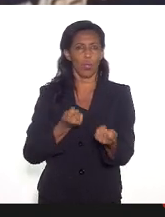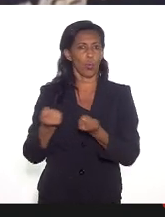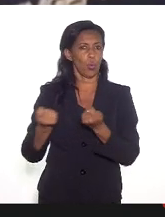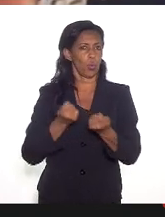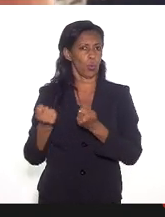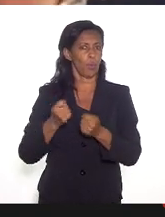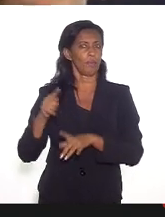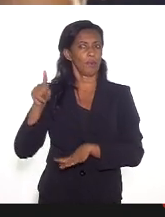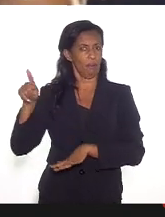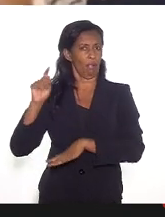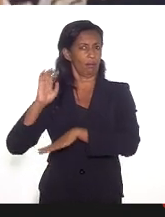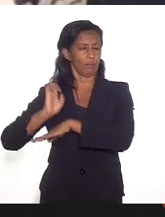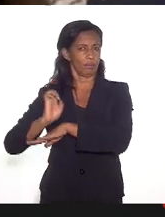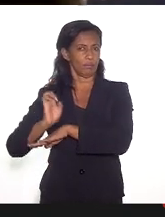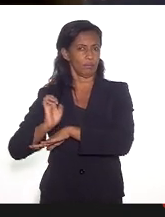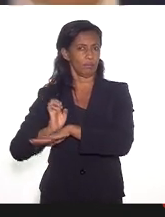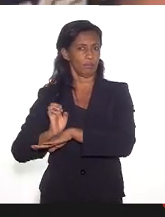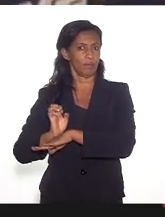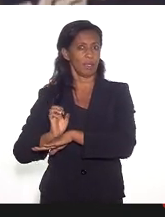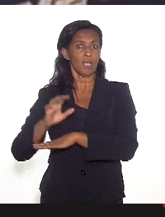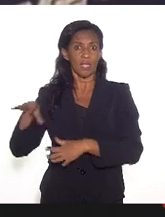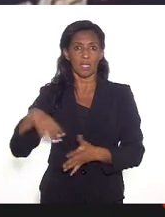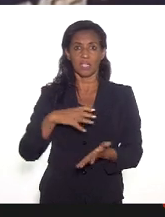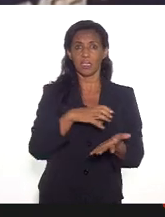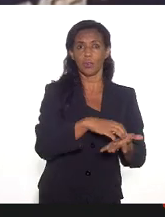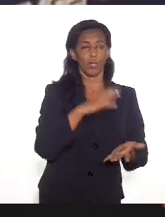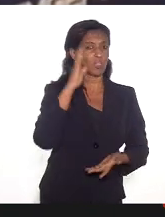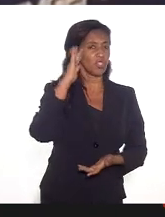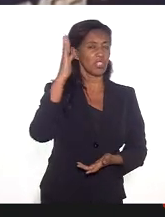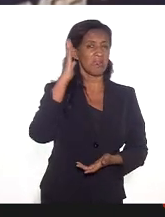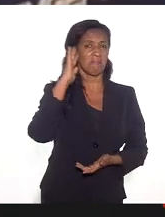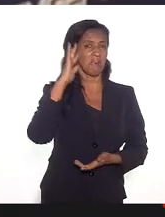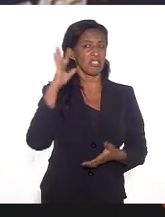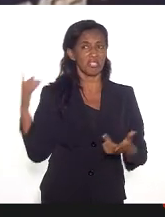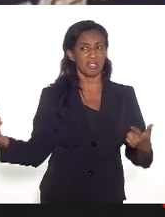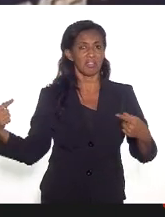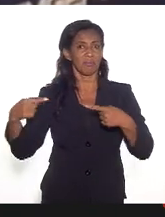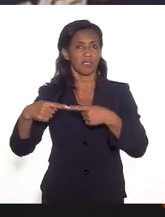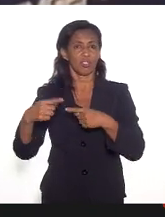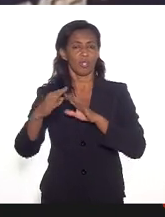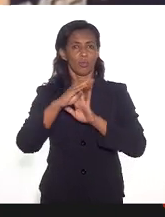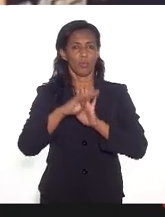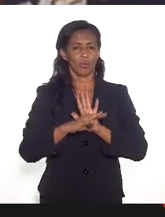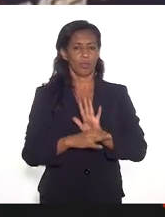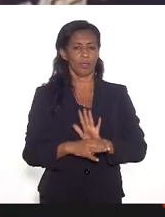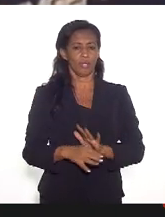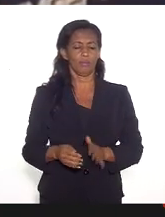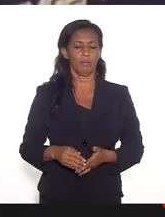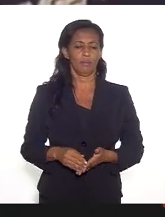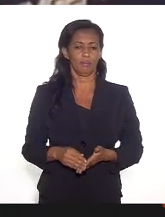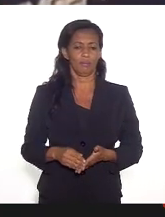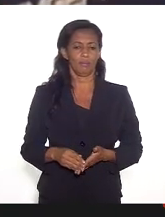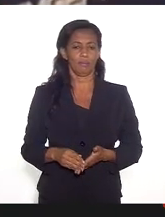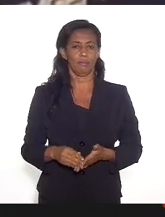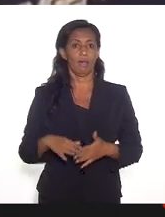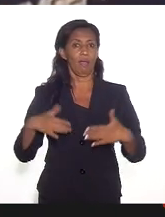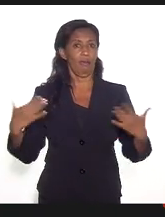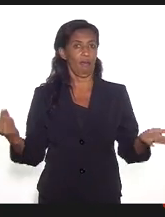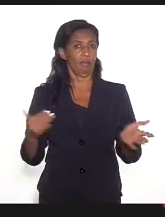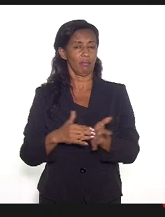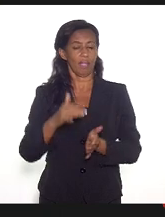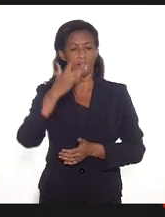de Santa Catarina, em setores que a gente nem imagina que tenham ligação diretamente com um programa, né? Até as